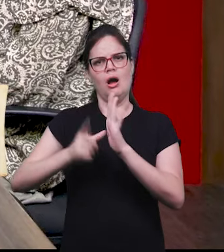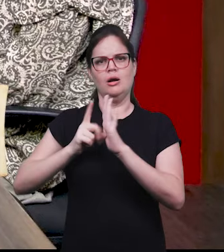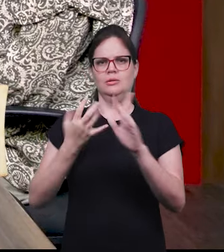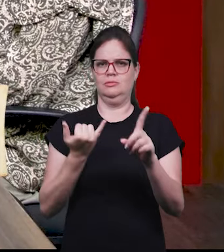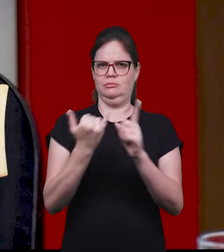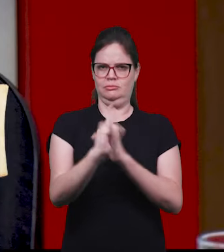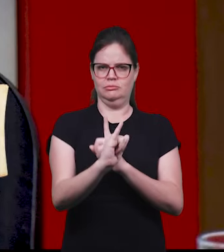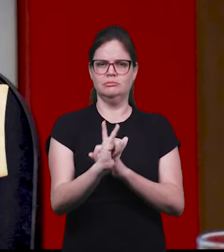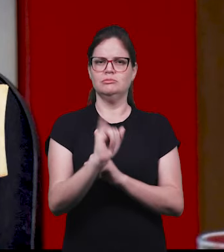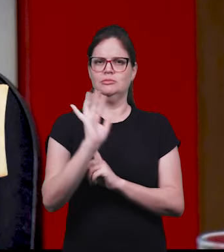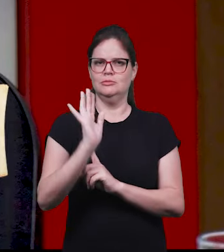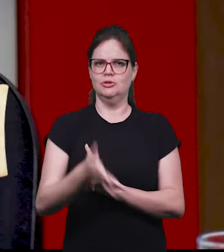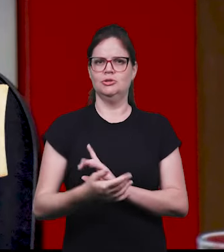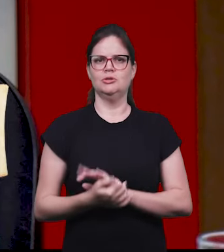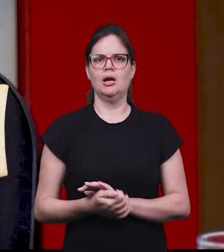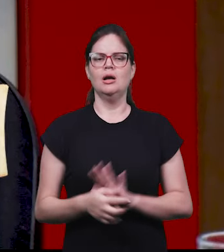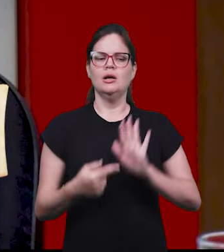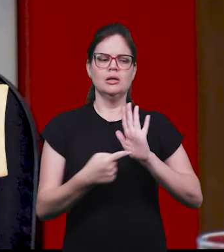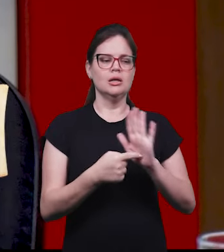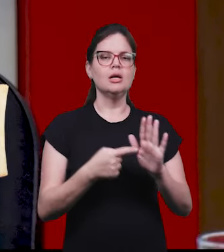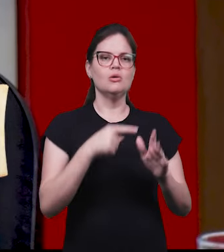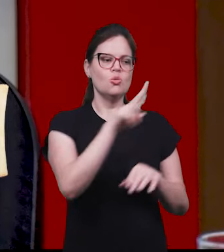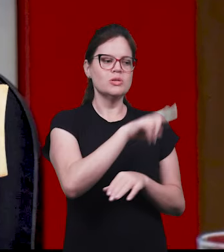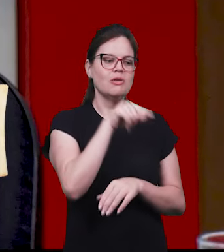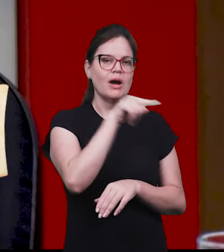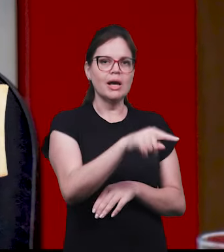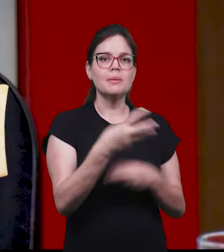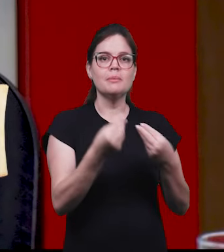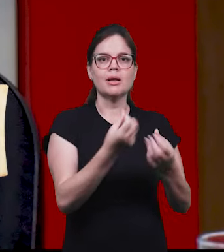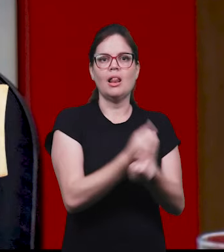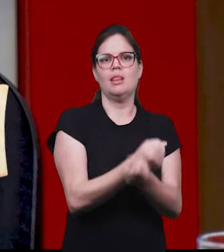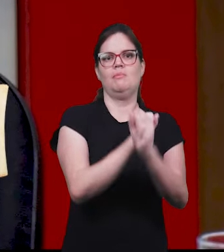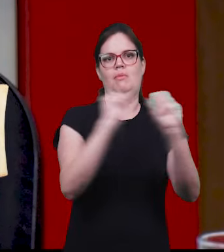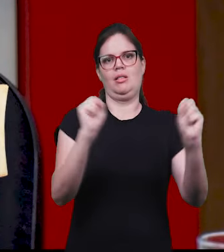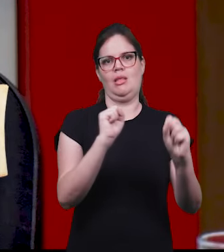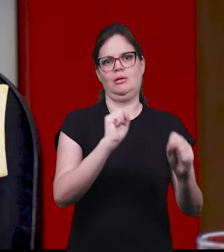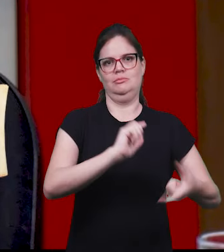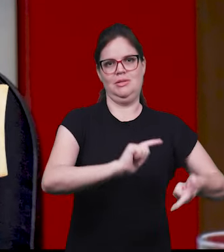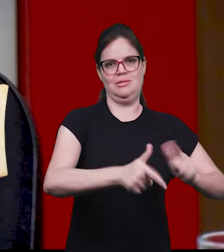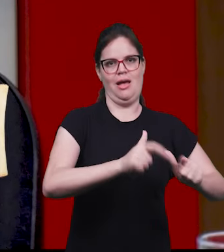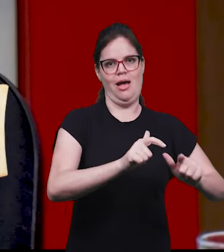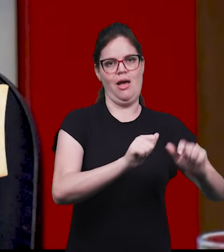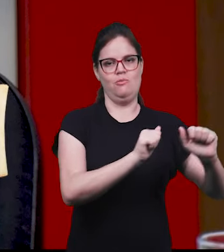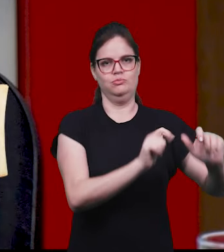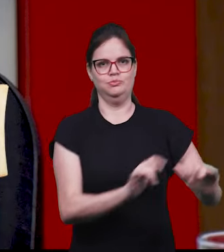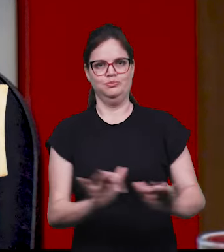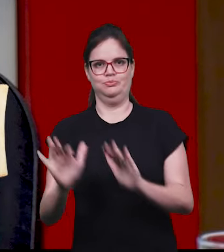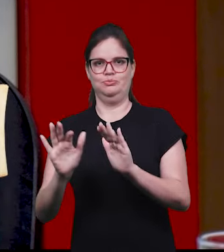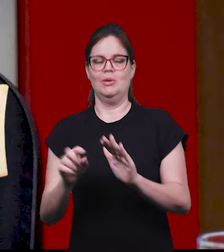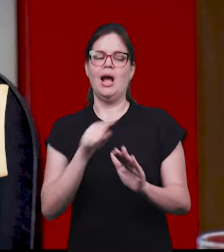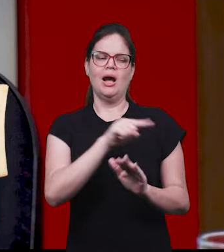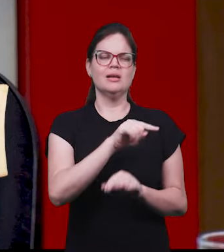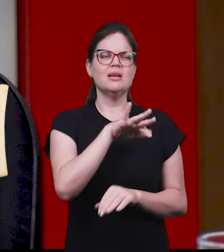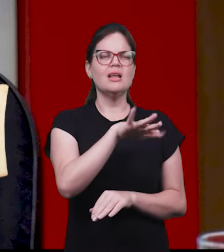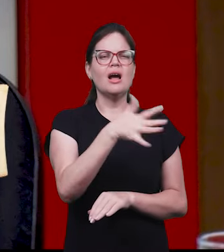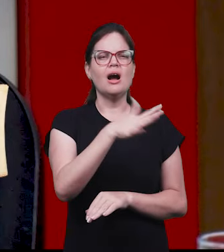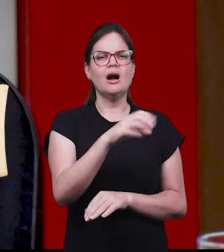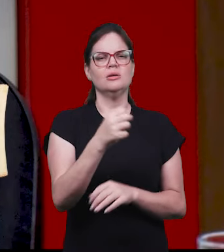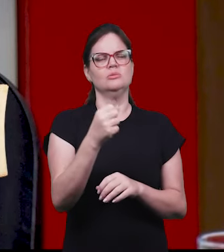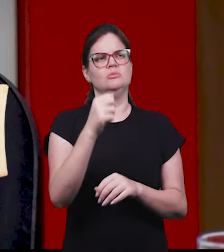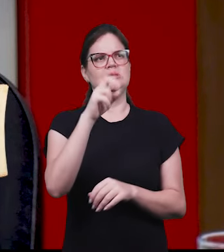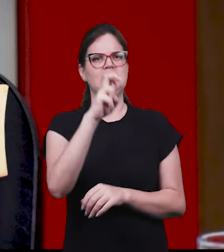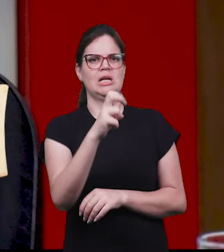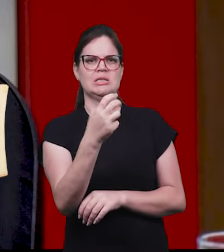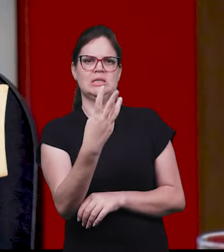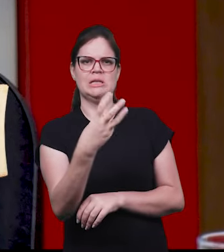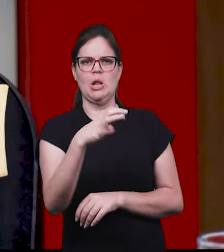livraria Israel, e no ano 539 ele conquista a Babilônia e